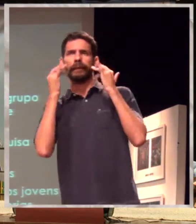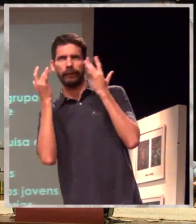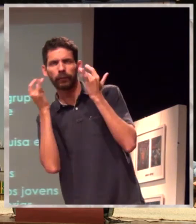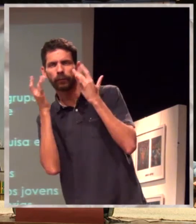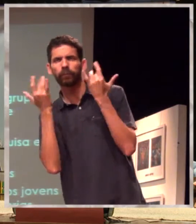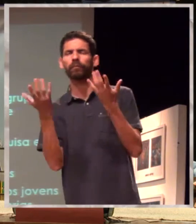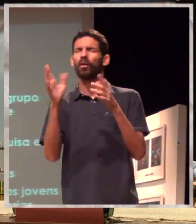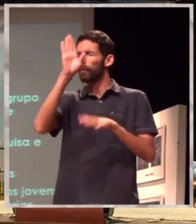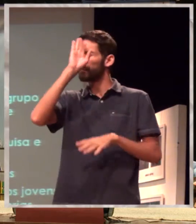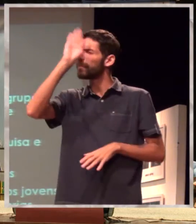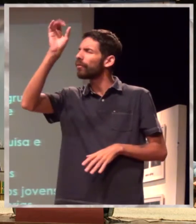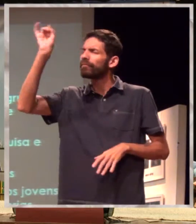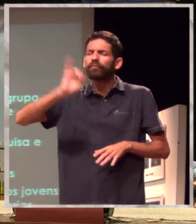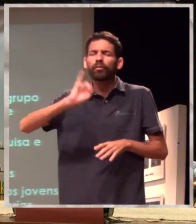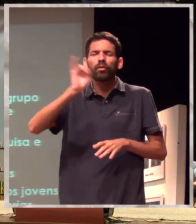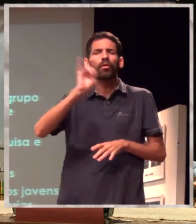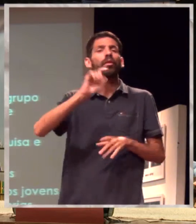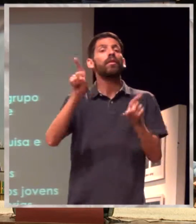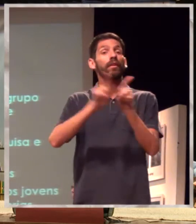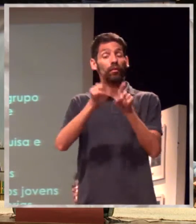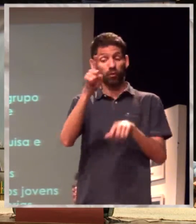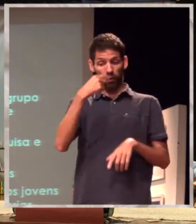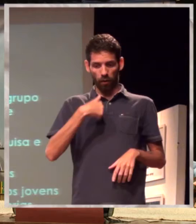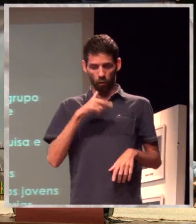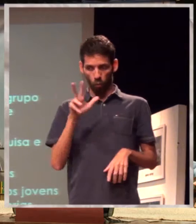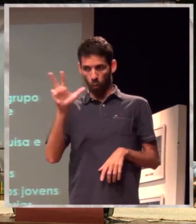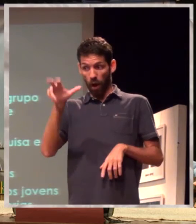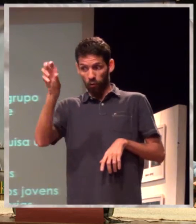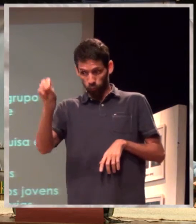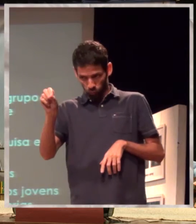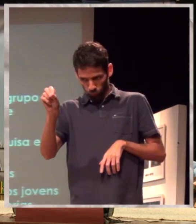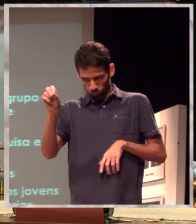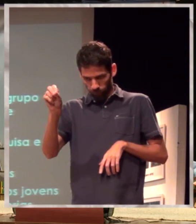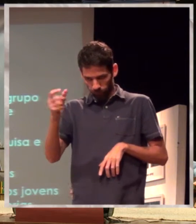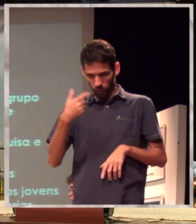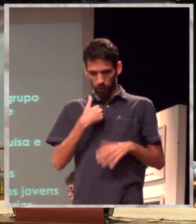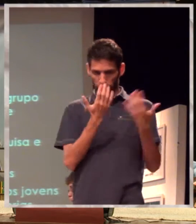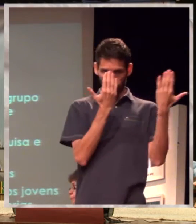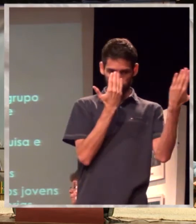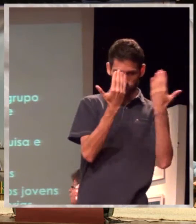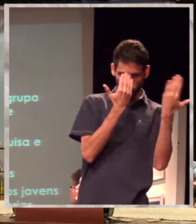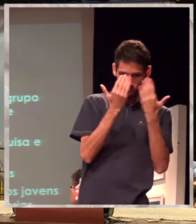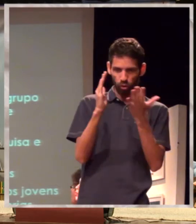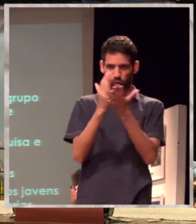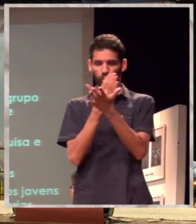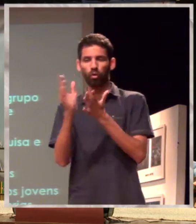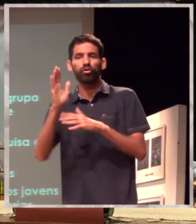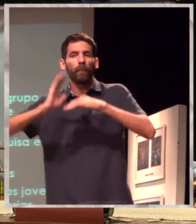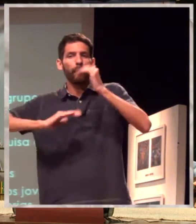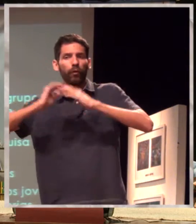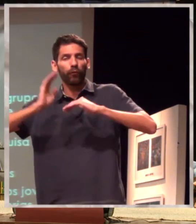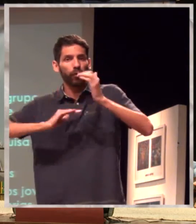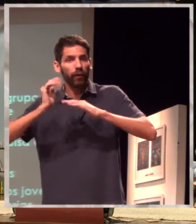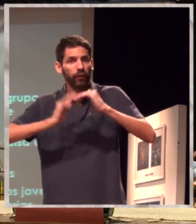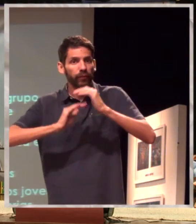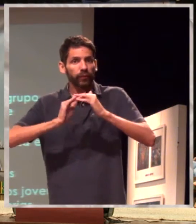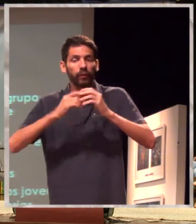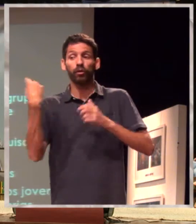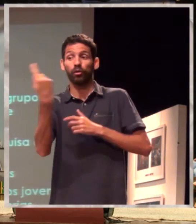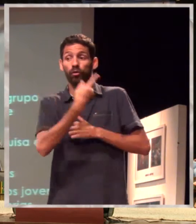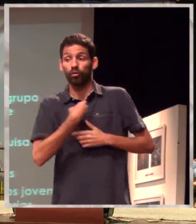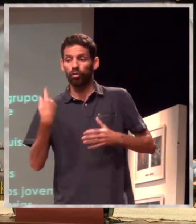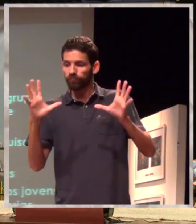dramaturgias. O importante era que, entre alunos e os psicólogos e outros participantes, a